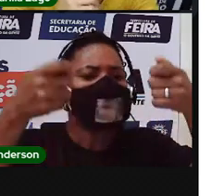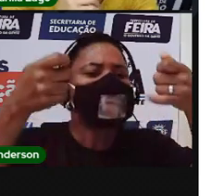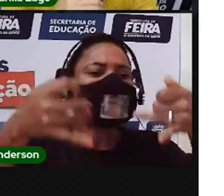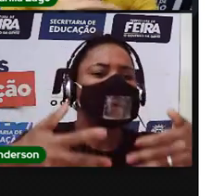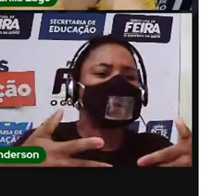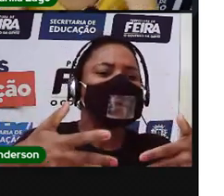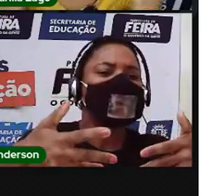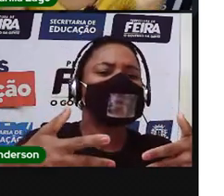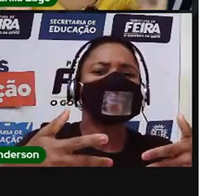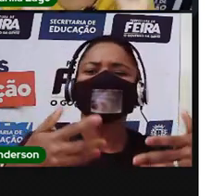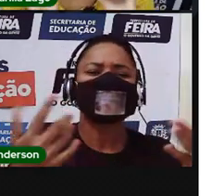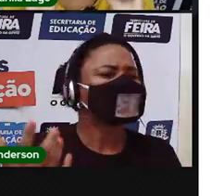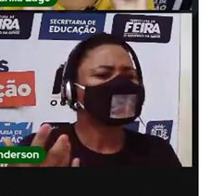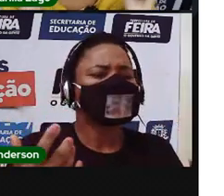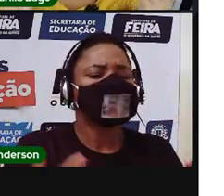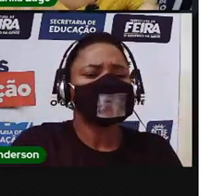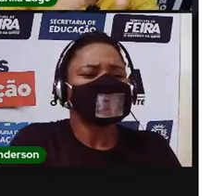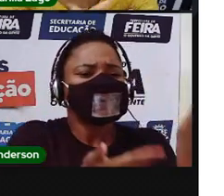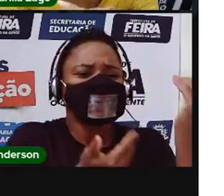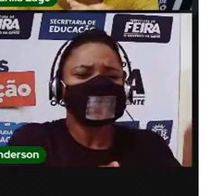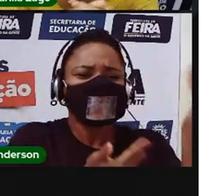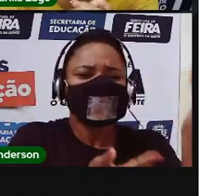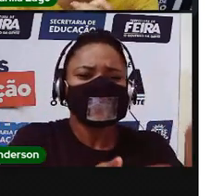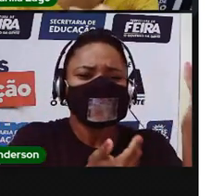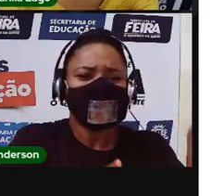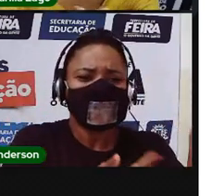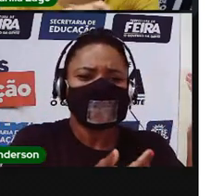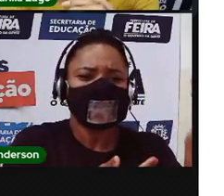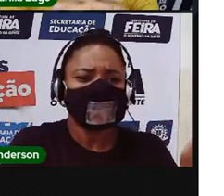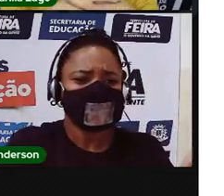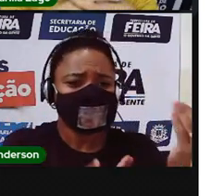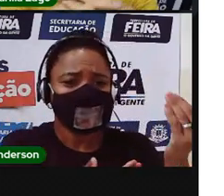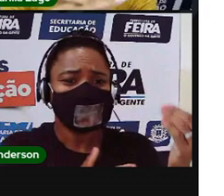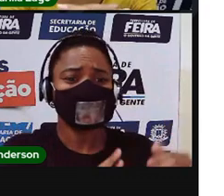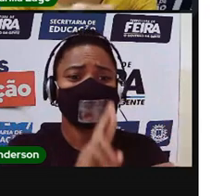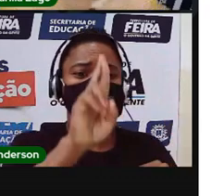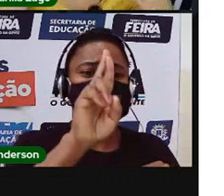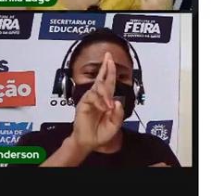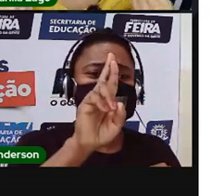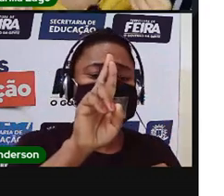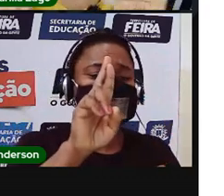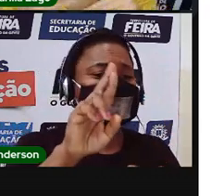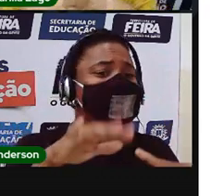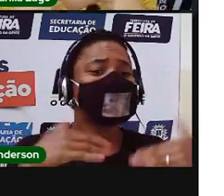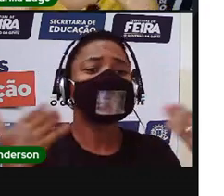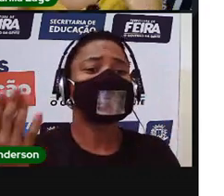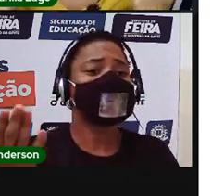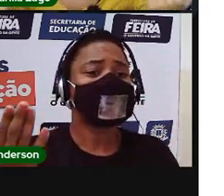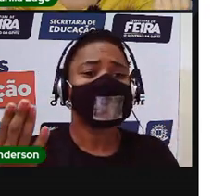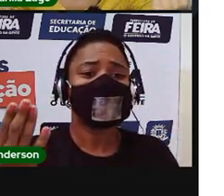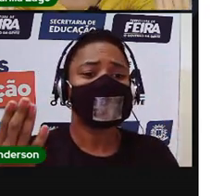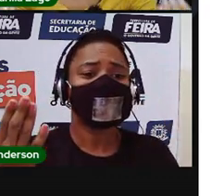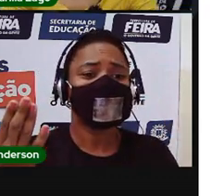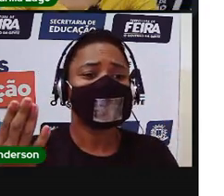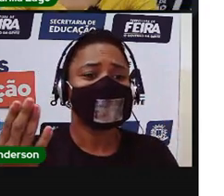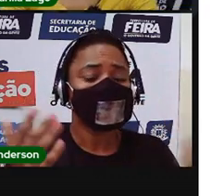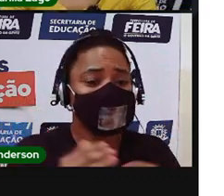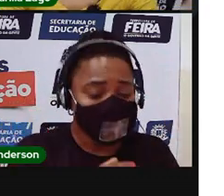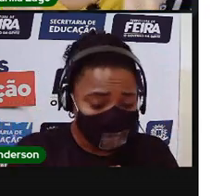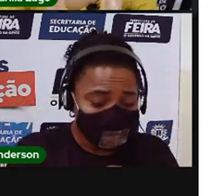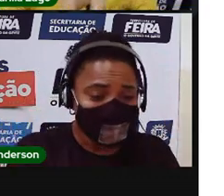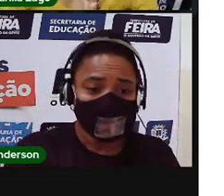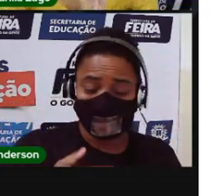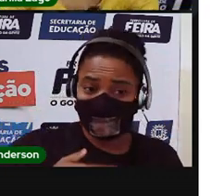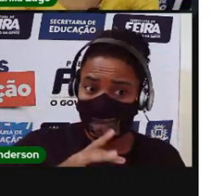protagonista? Qual é essa ideia, né? Você inicialmente tem a liberdade para poder se